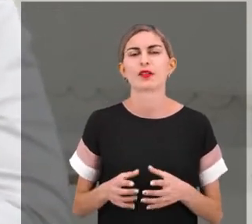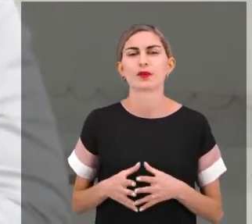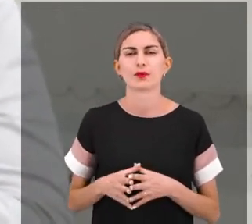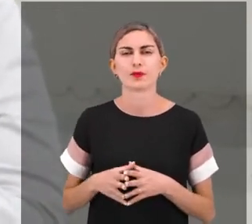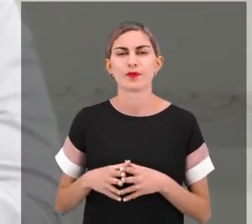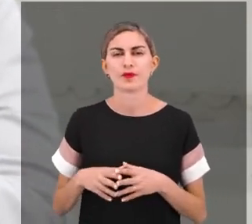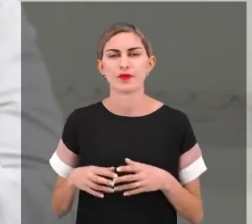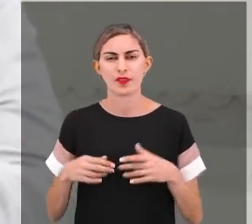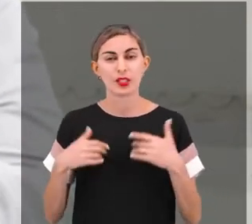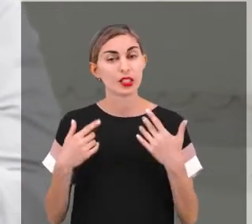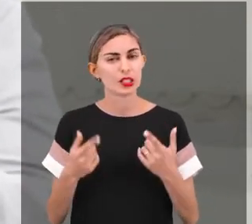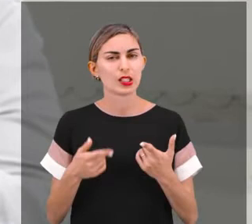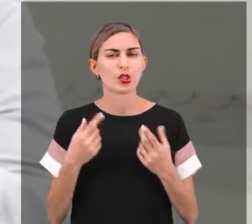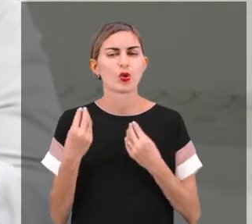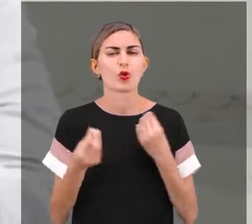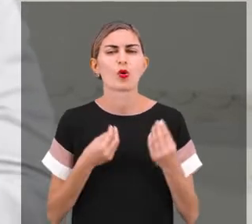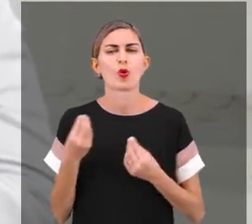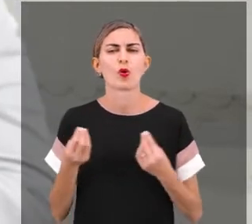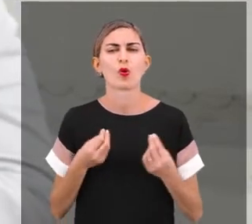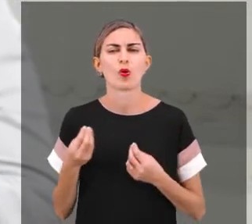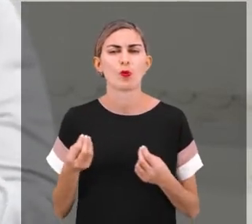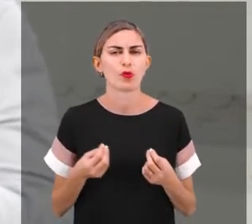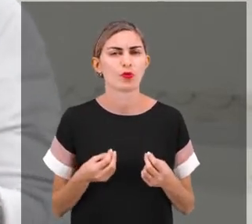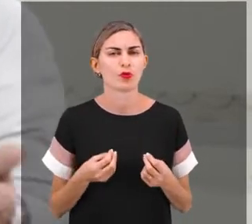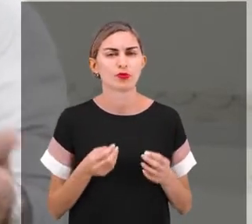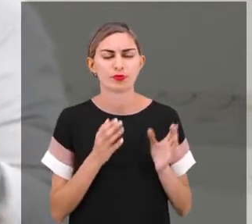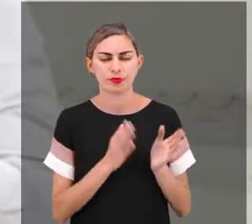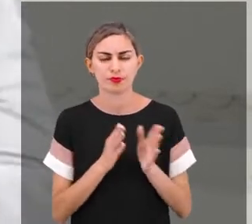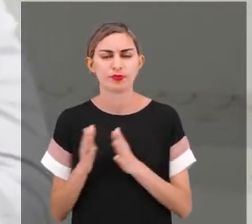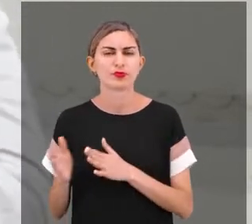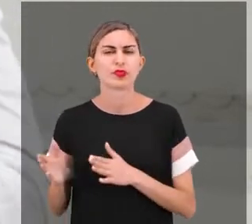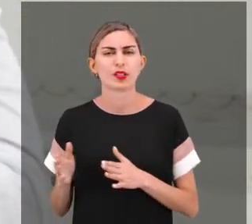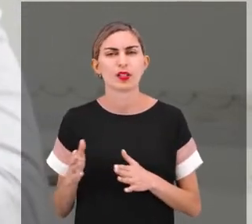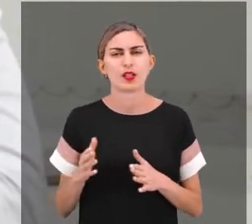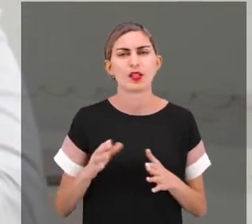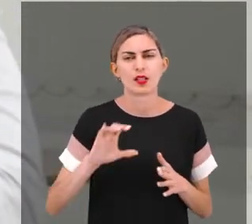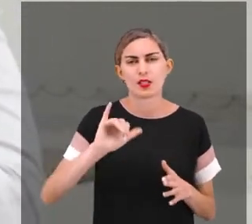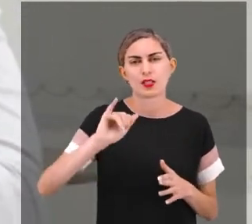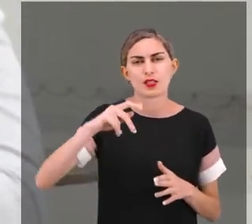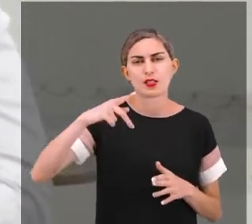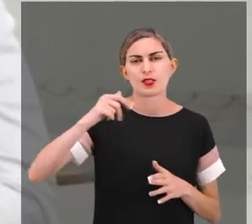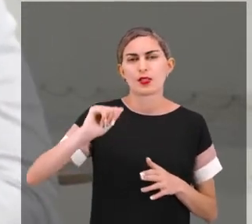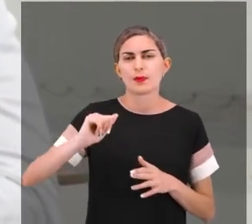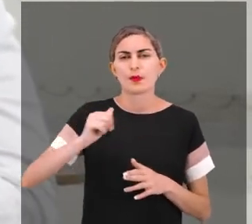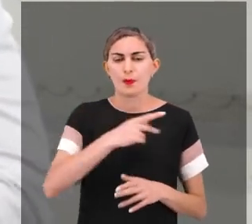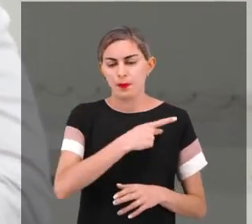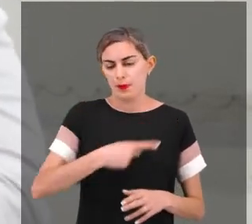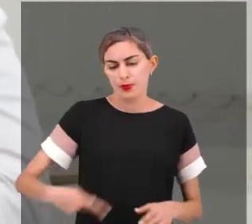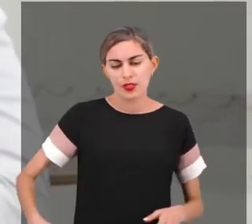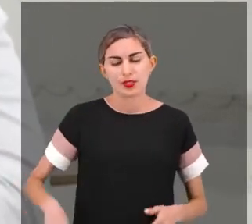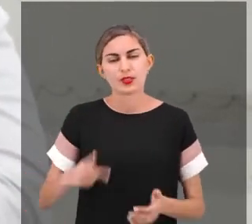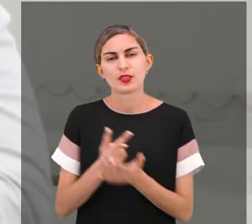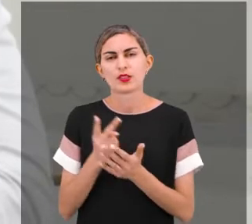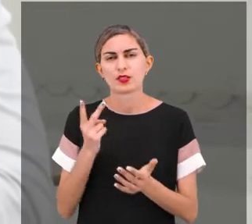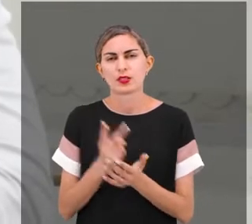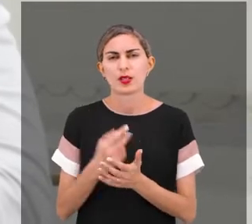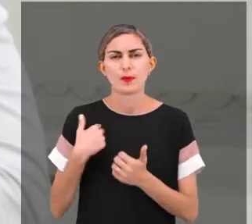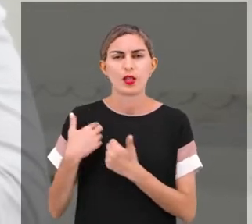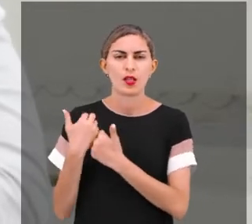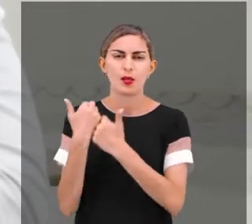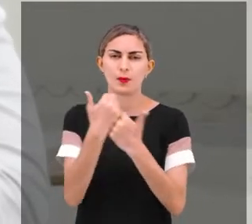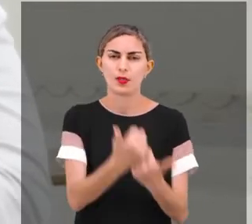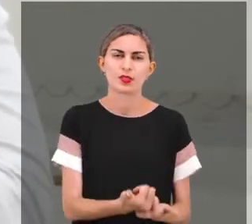indicados, né? E como é que se divide? Da NACIPA, o presidente sempre é